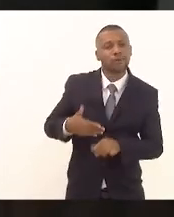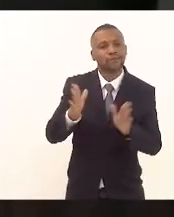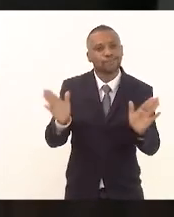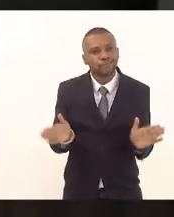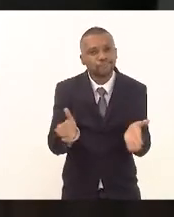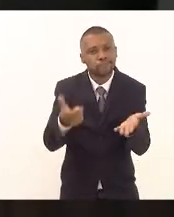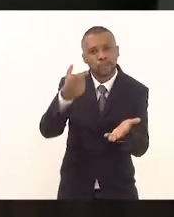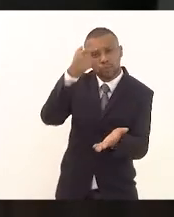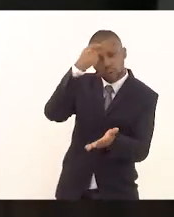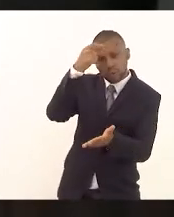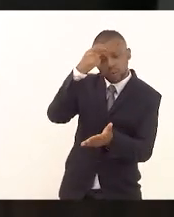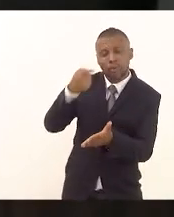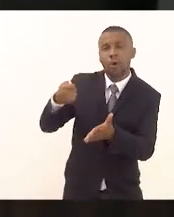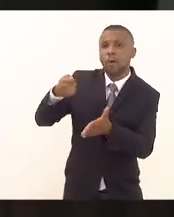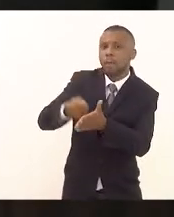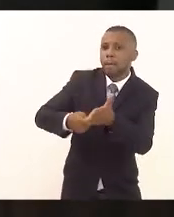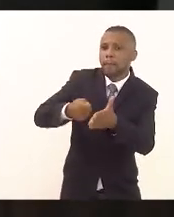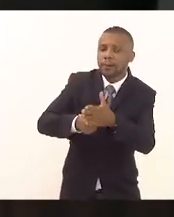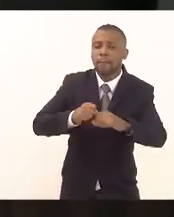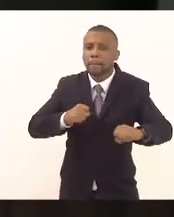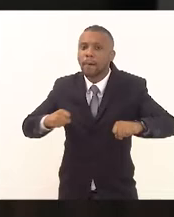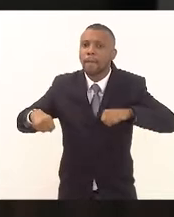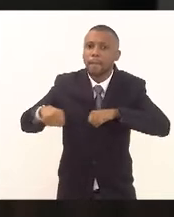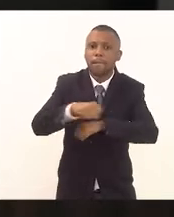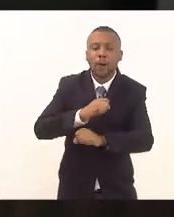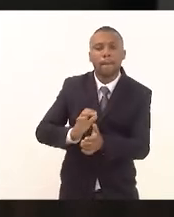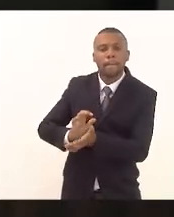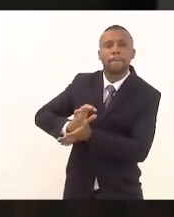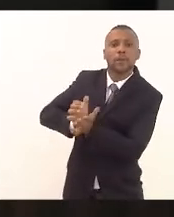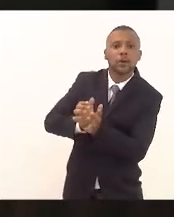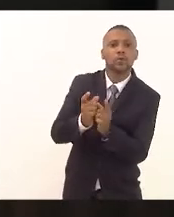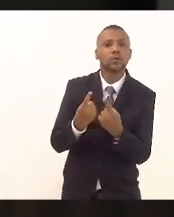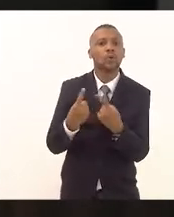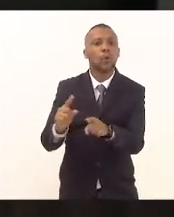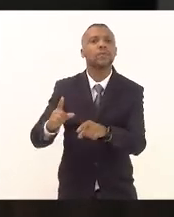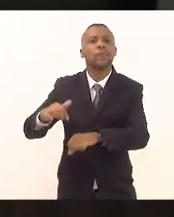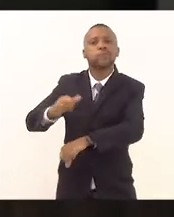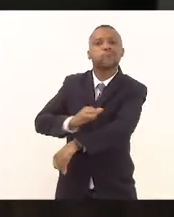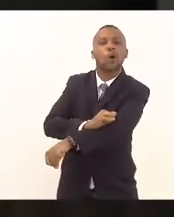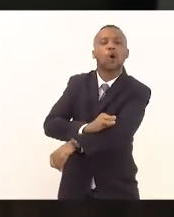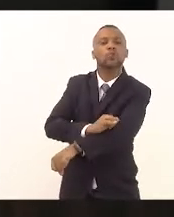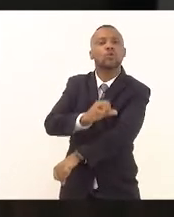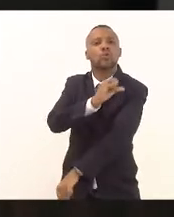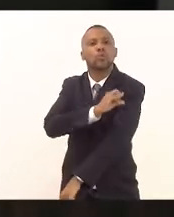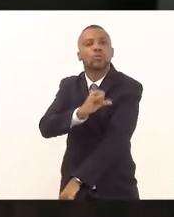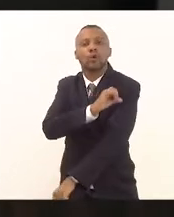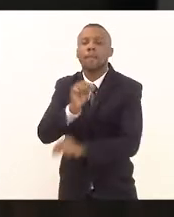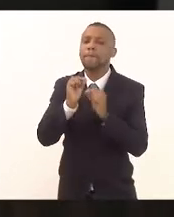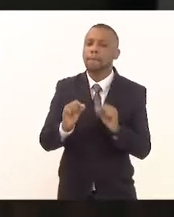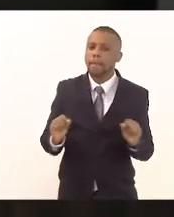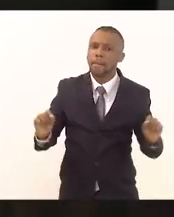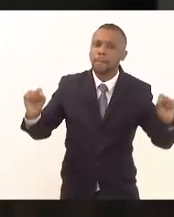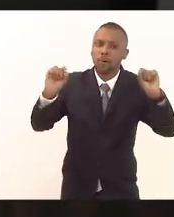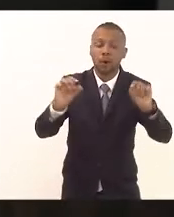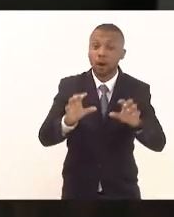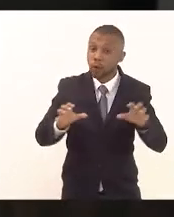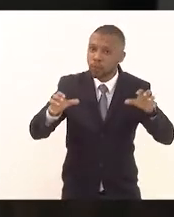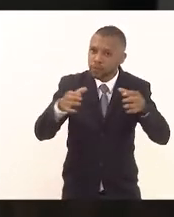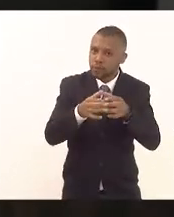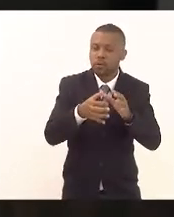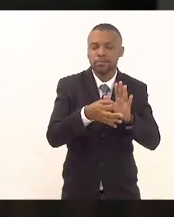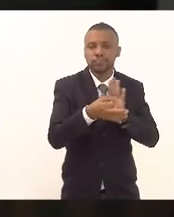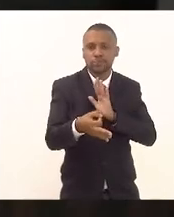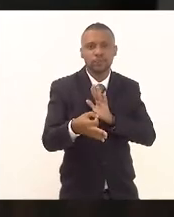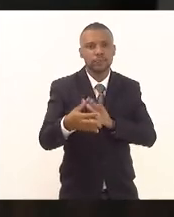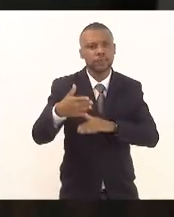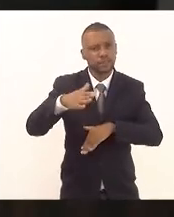e Combate à Gordofobia em todo o Estado do Rio de Janeiro. Parecida da Comissão de Constituição e Justiça pela Juridicidade, relator